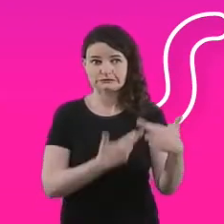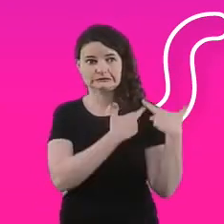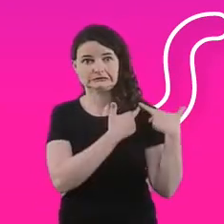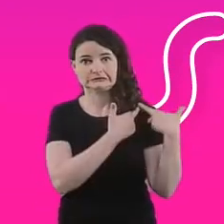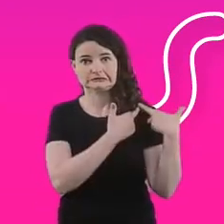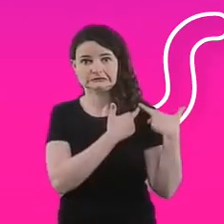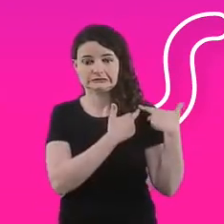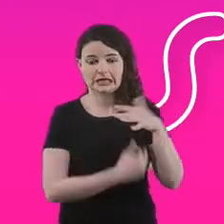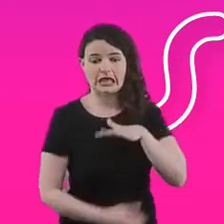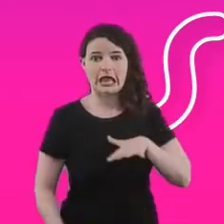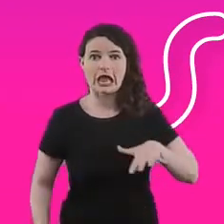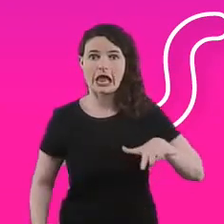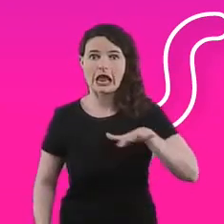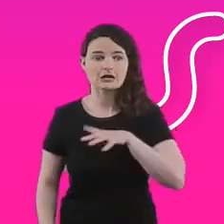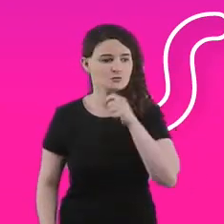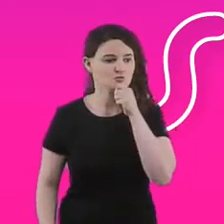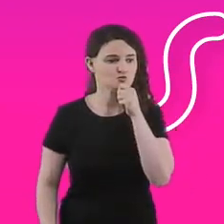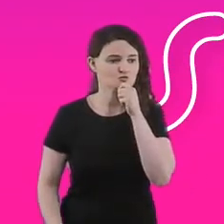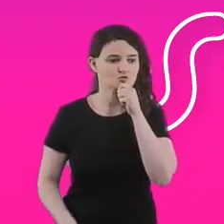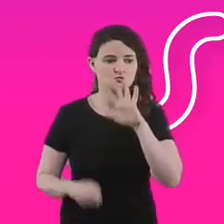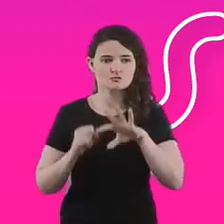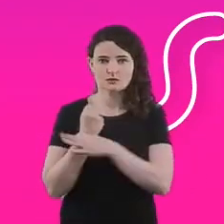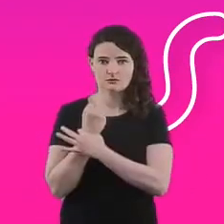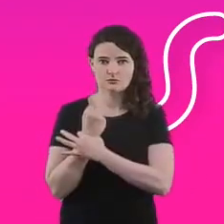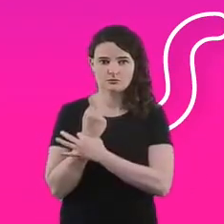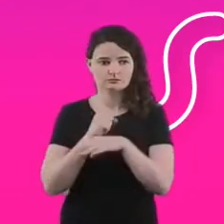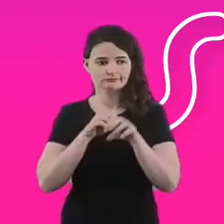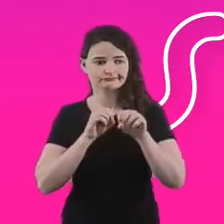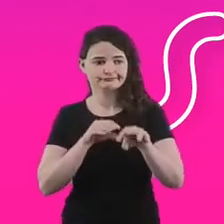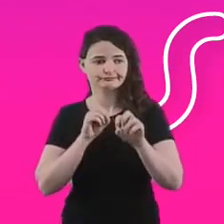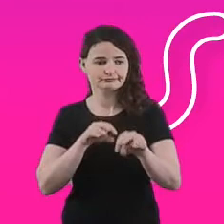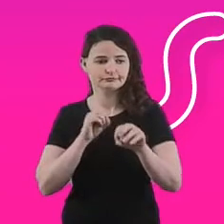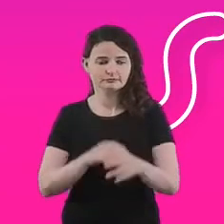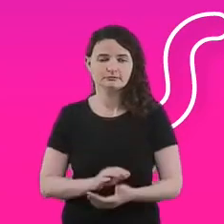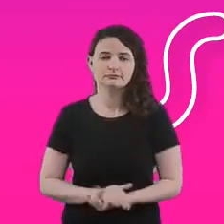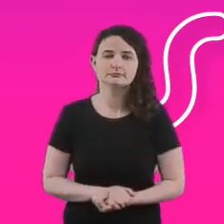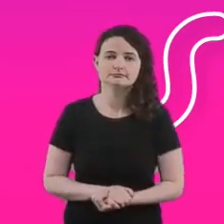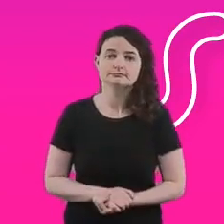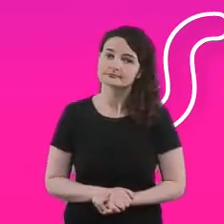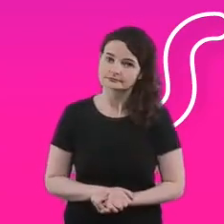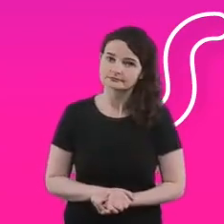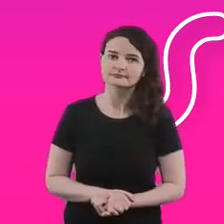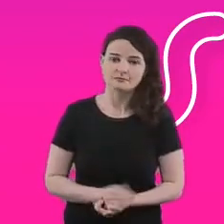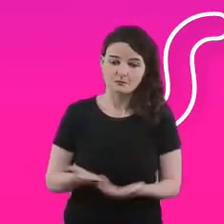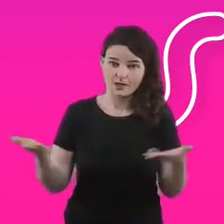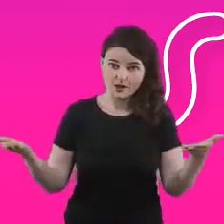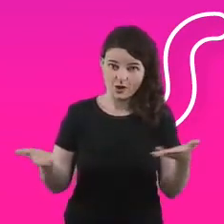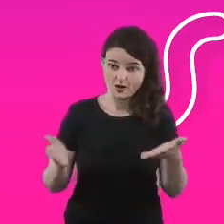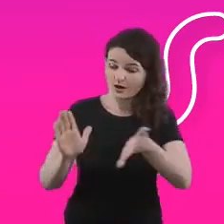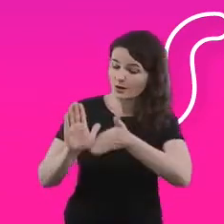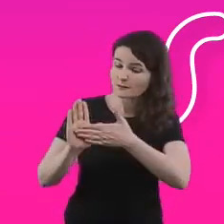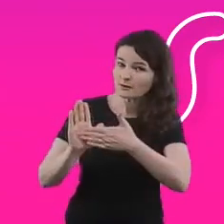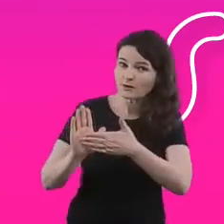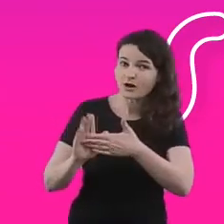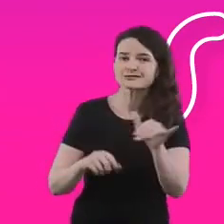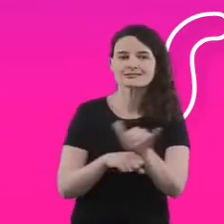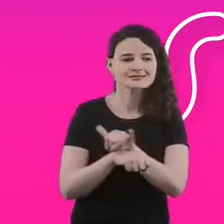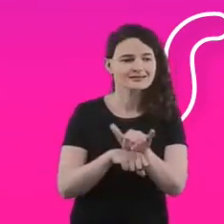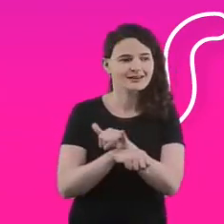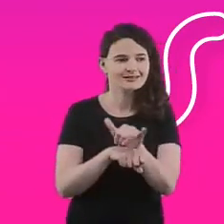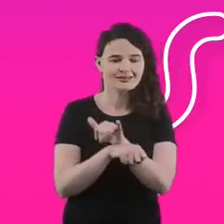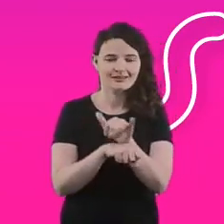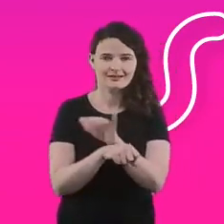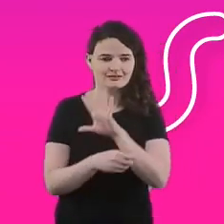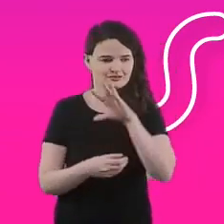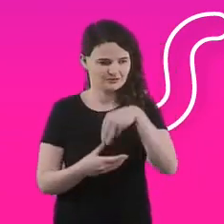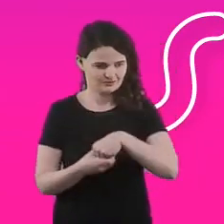sente 100% preparado para ministrá-la, né? Então, hoje, o programa, a forma de atuação, a nossa forma de pensar o